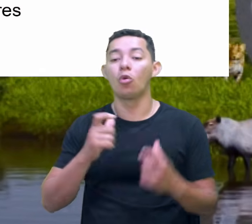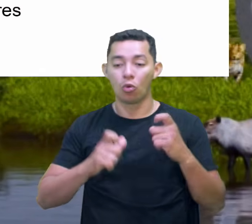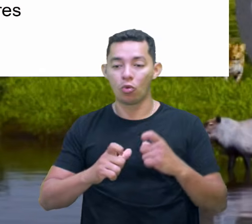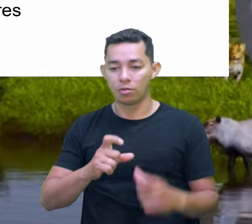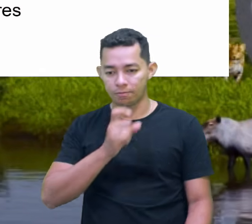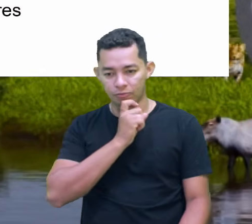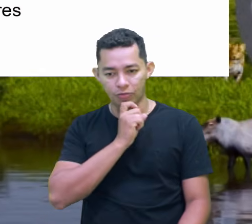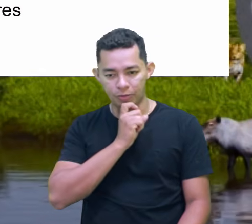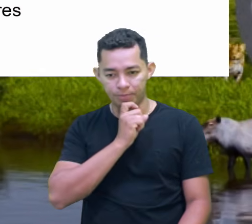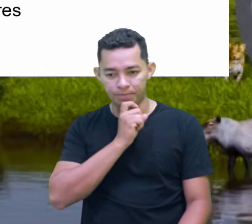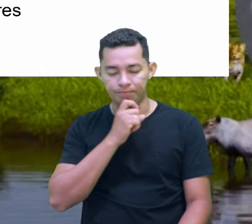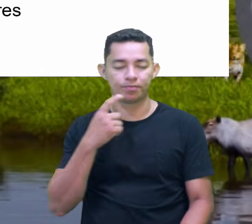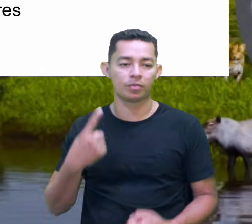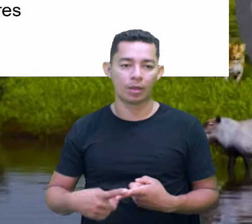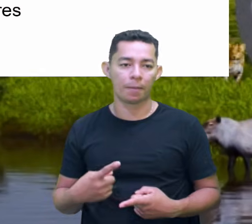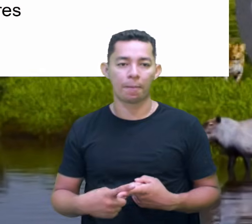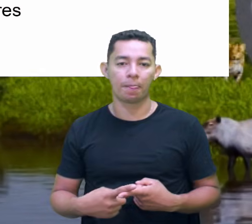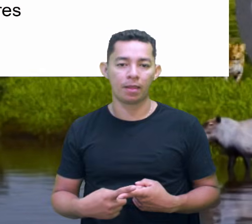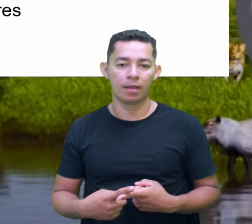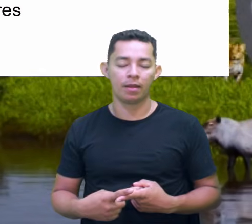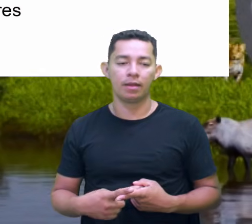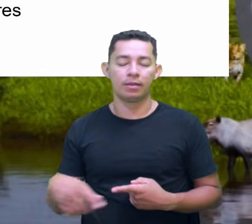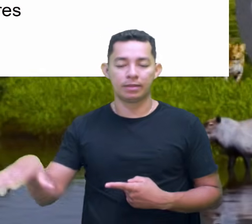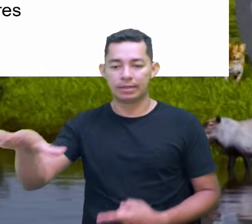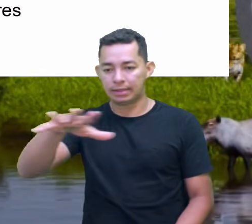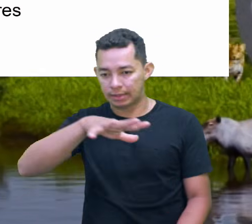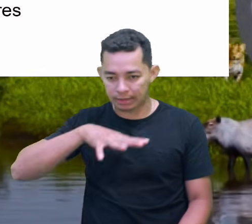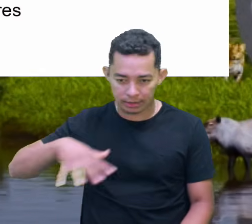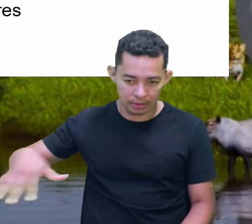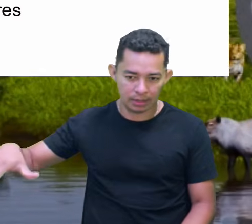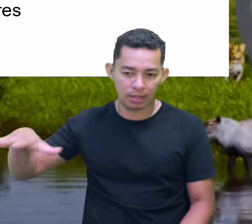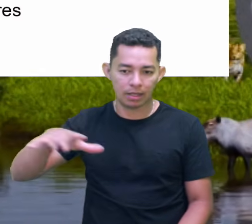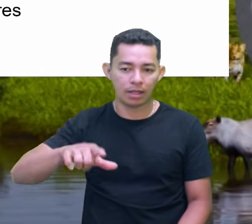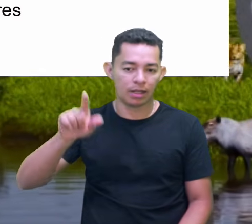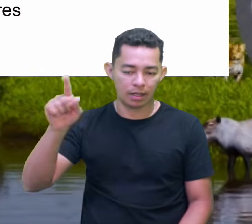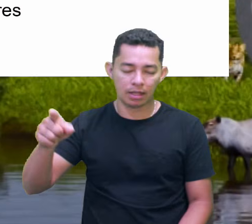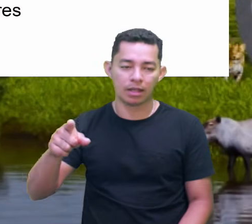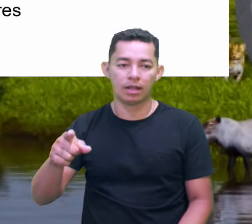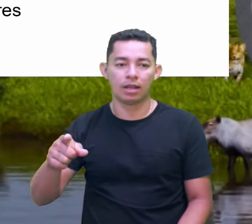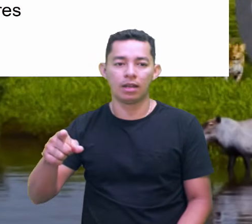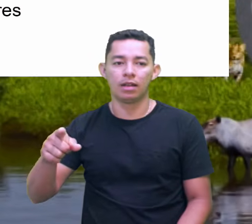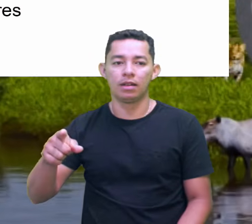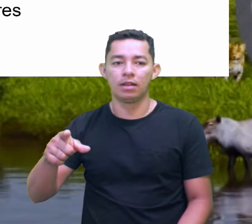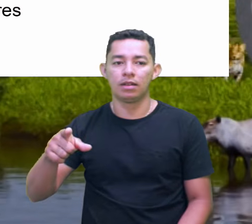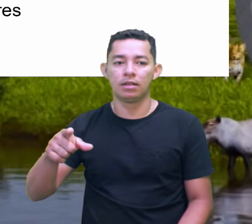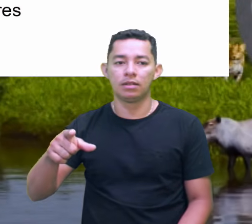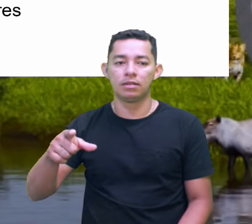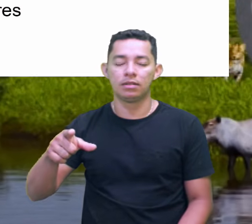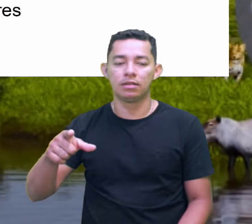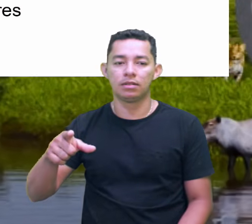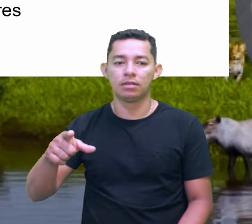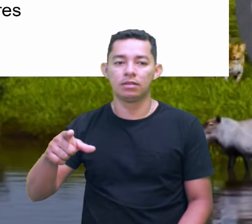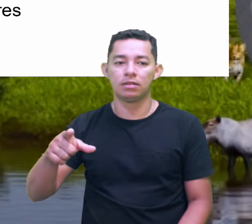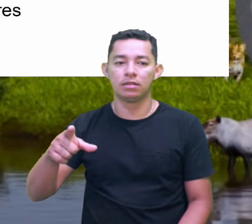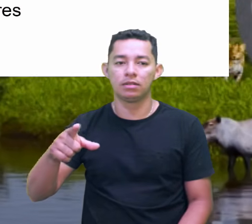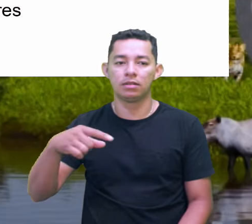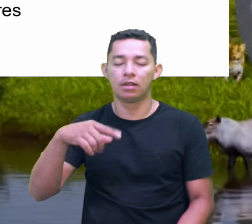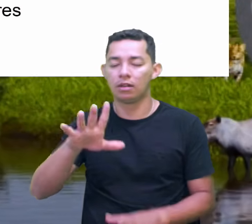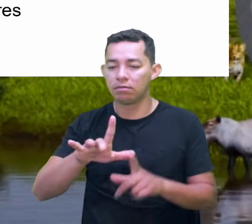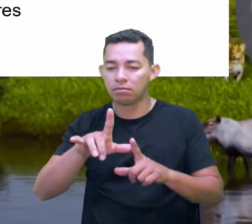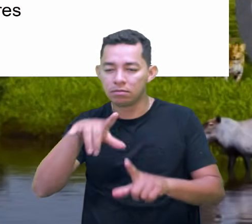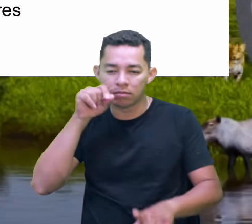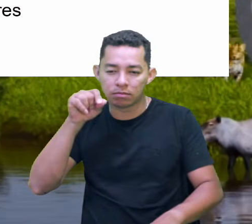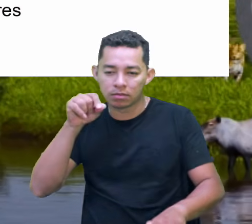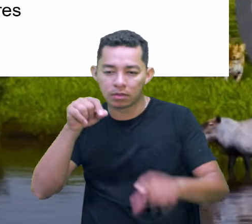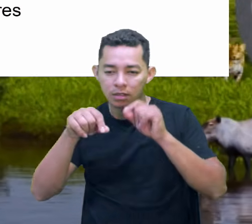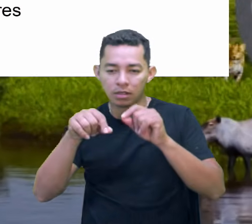os fatores abióticos daquela região onde ele vive vão automaticamente selecionar